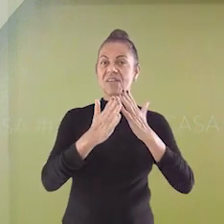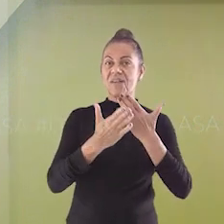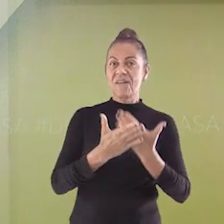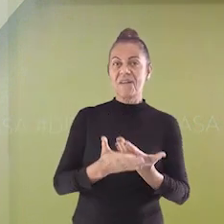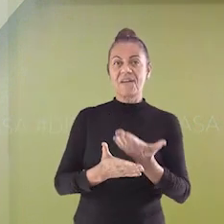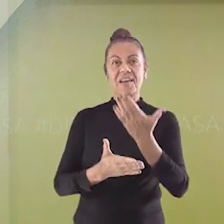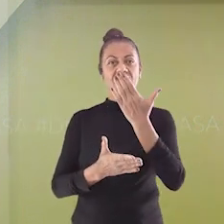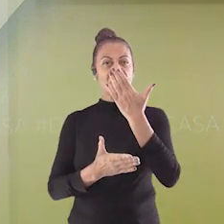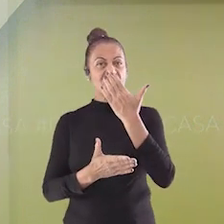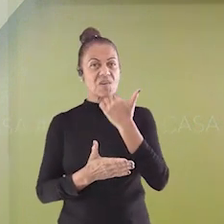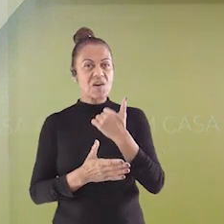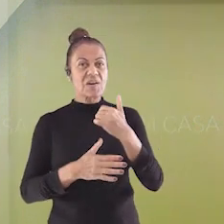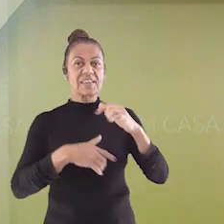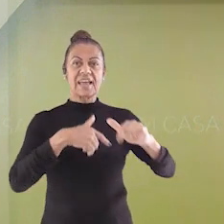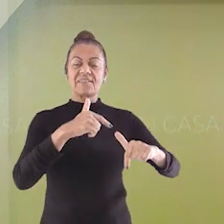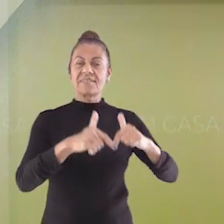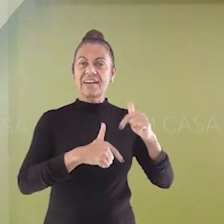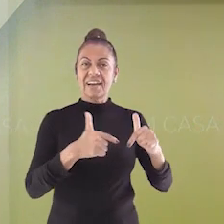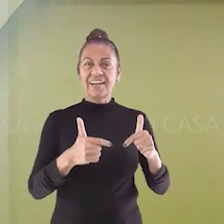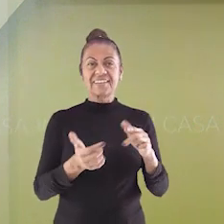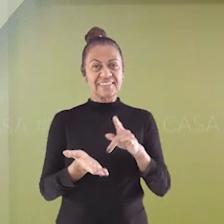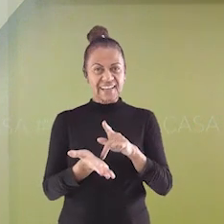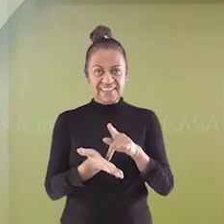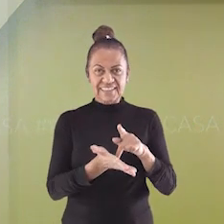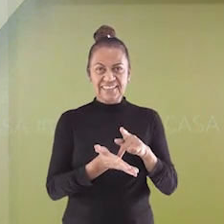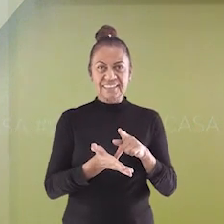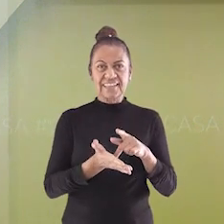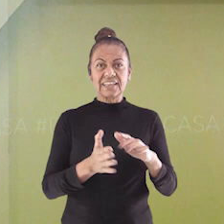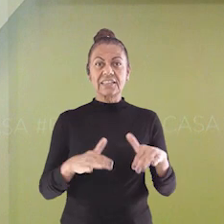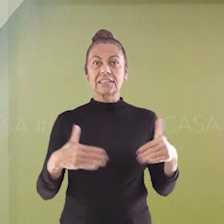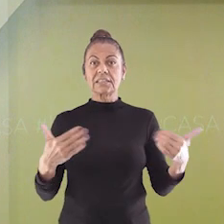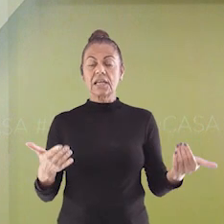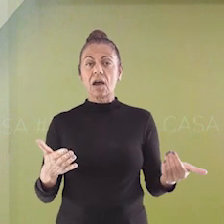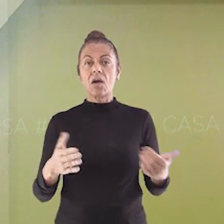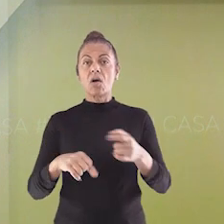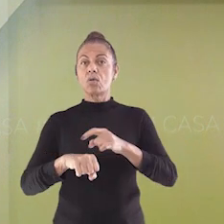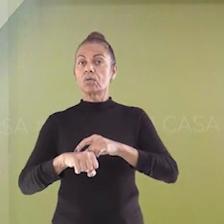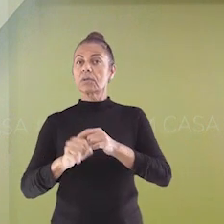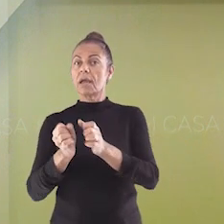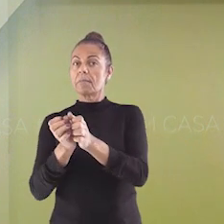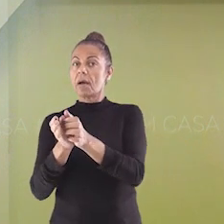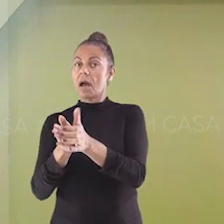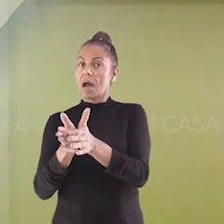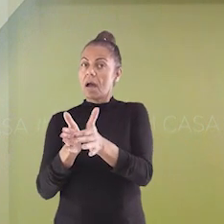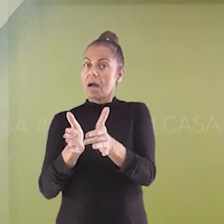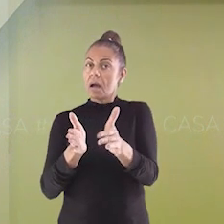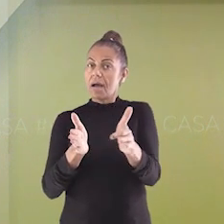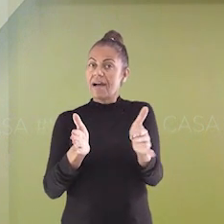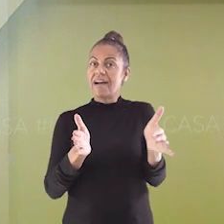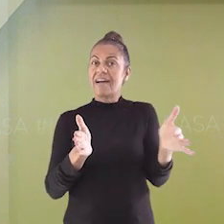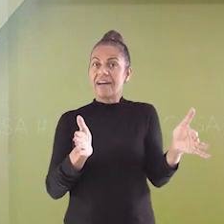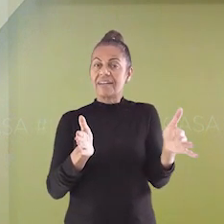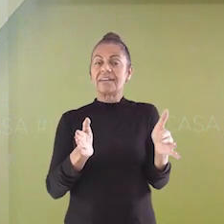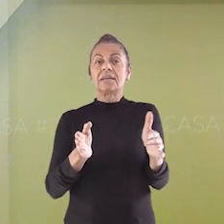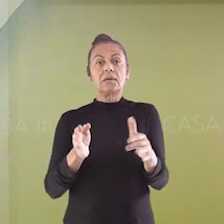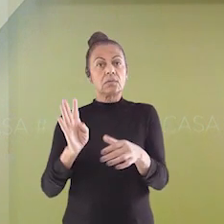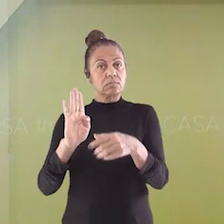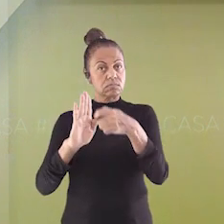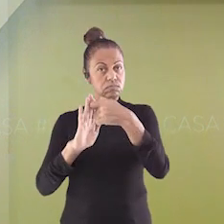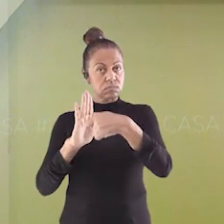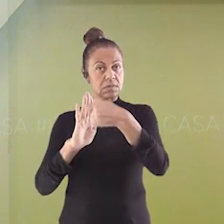mesmo? O tempo cronológico é o tempo que o relógio e o calendário nos mostra. Você